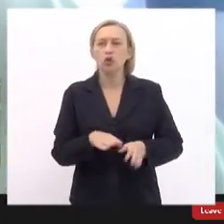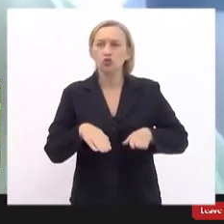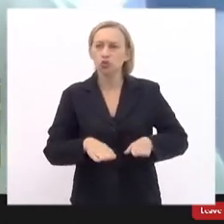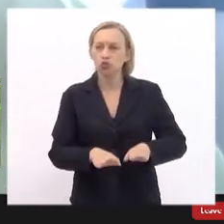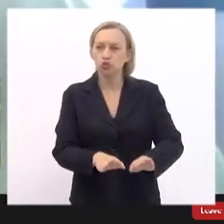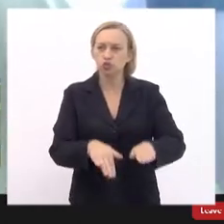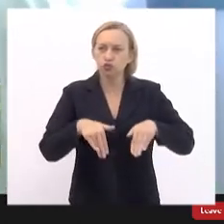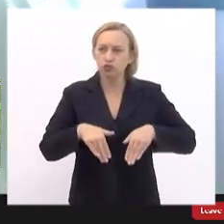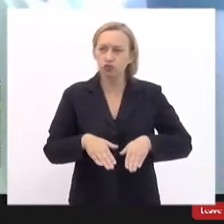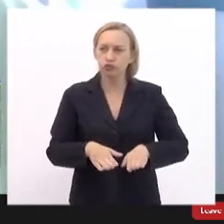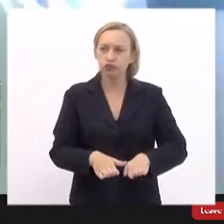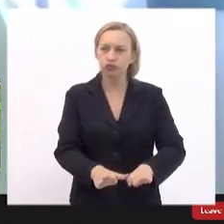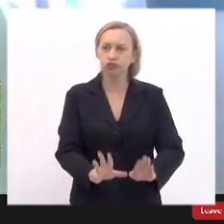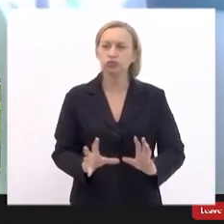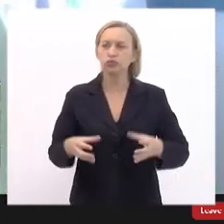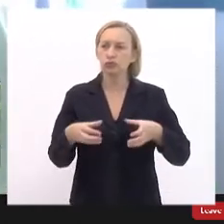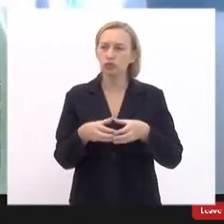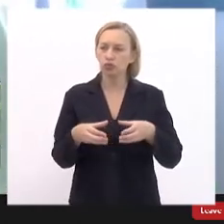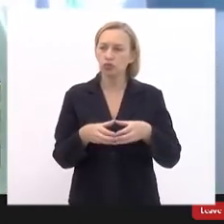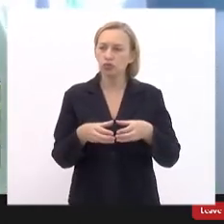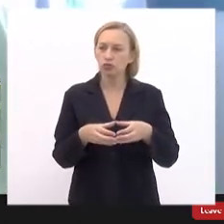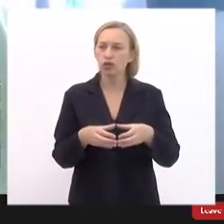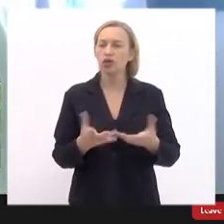costureiras para a